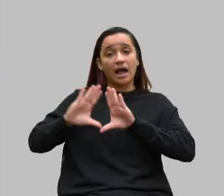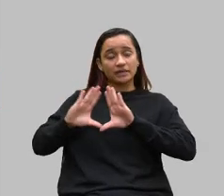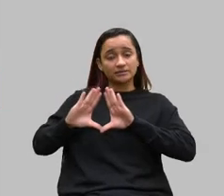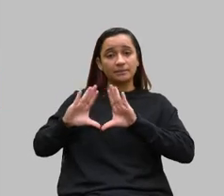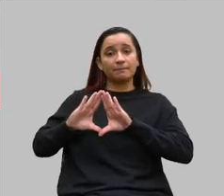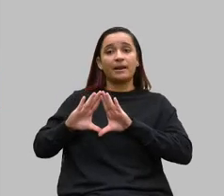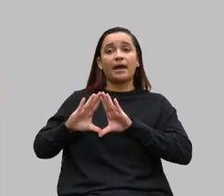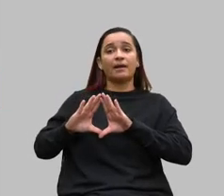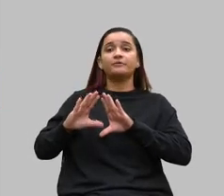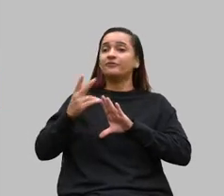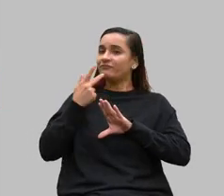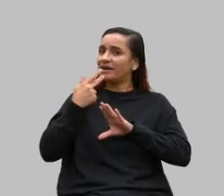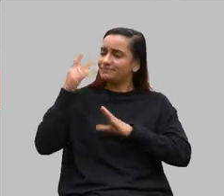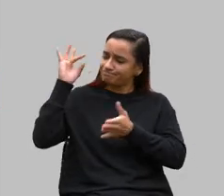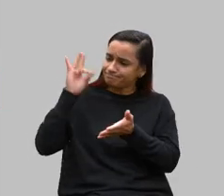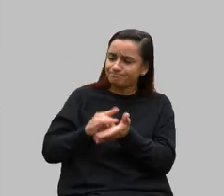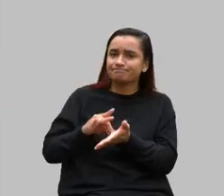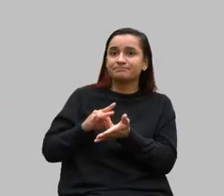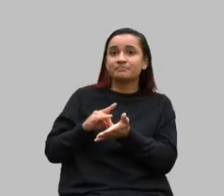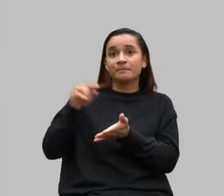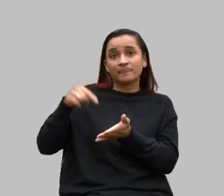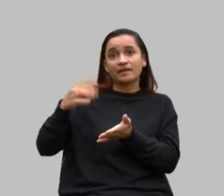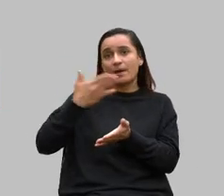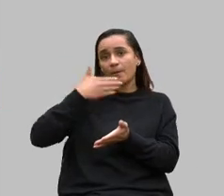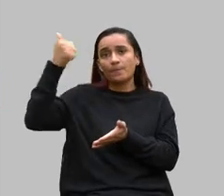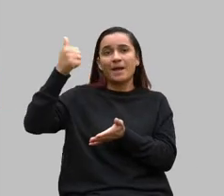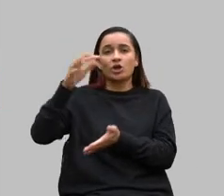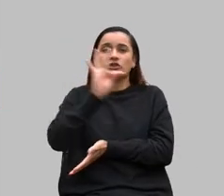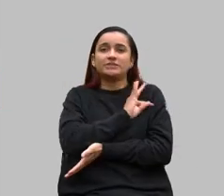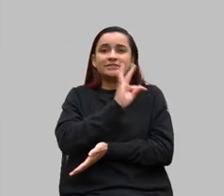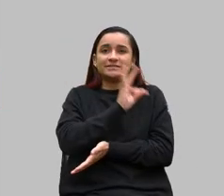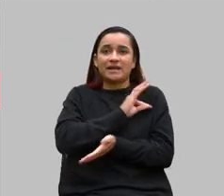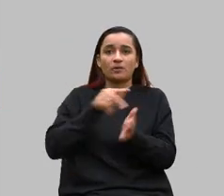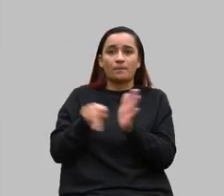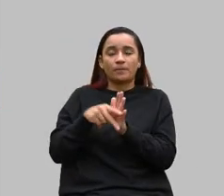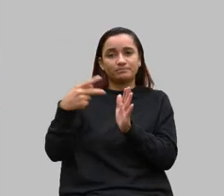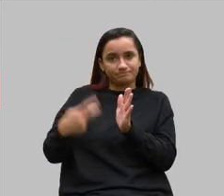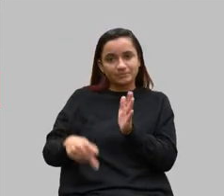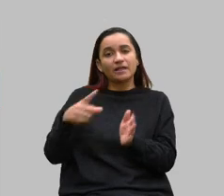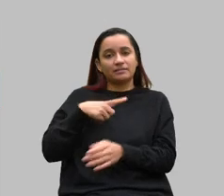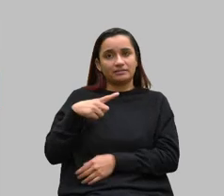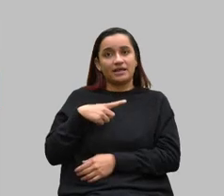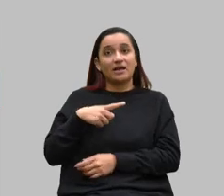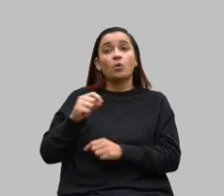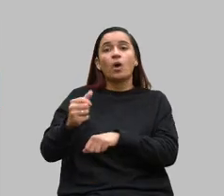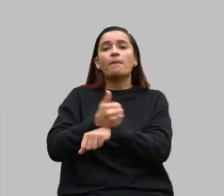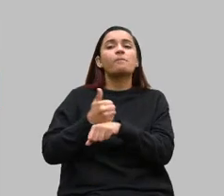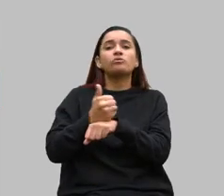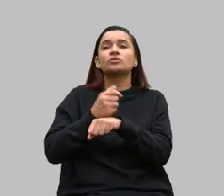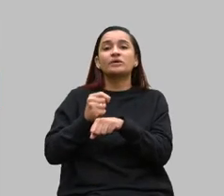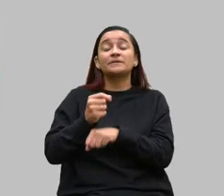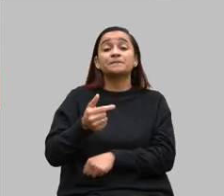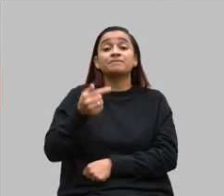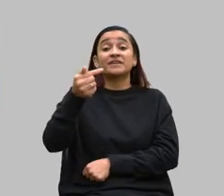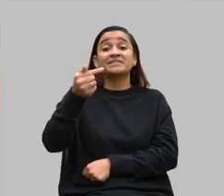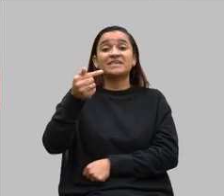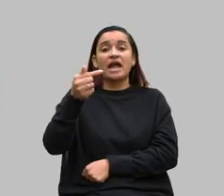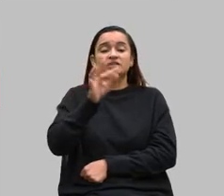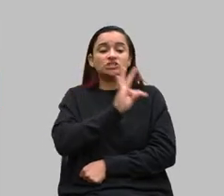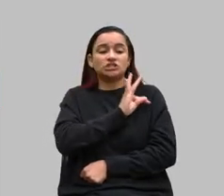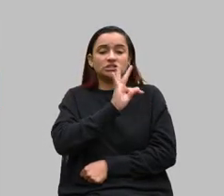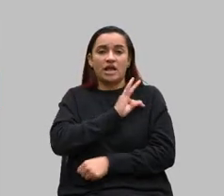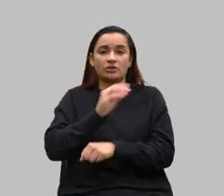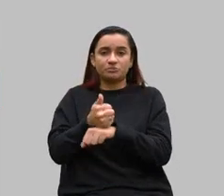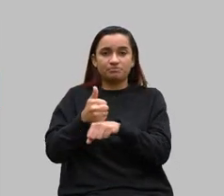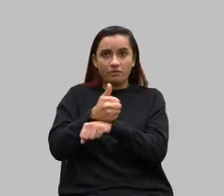tenho que ser honesta ten um dos melhores técnicos tem essa casa aqui sete técnicos da casa